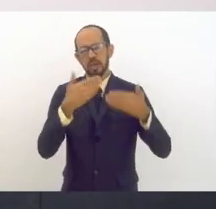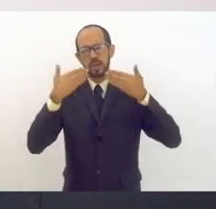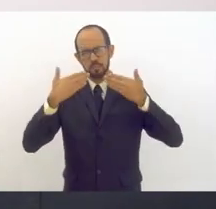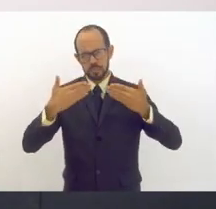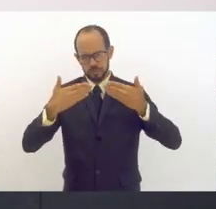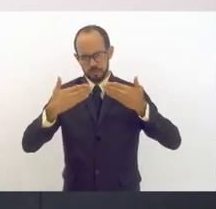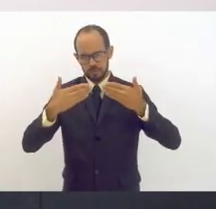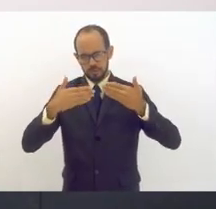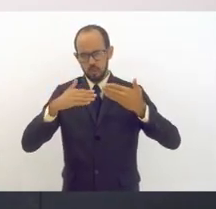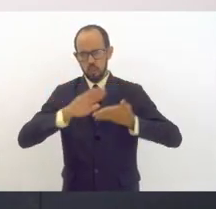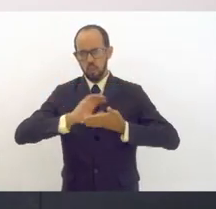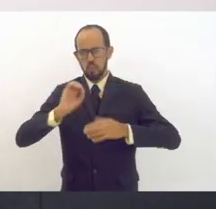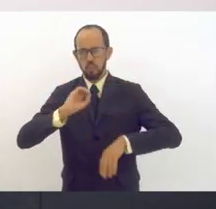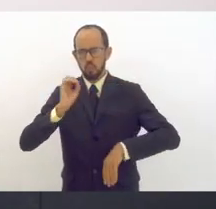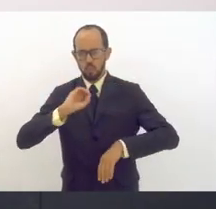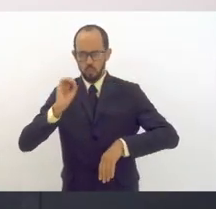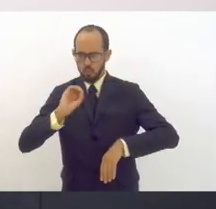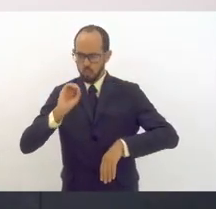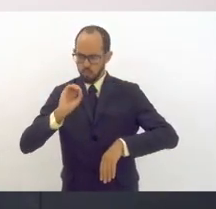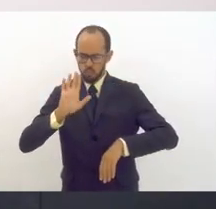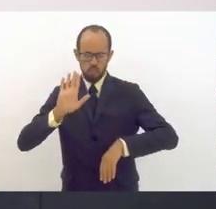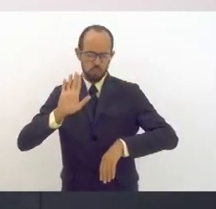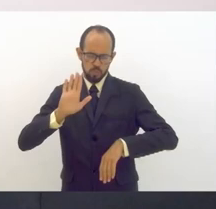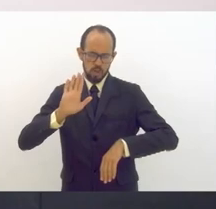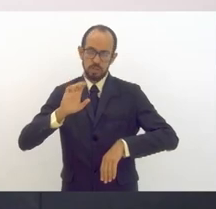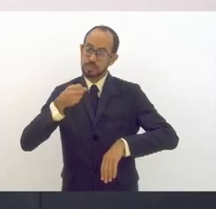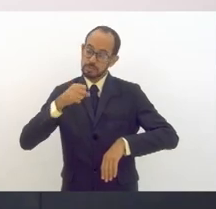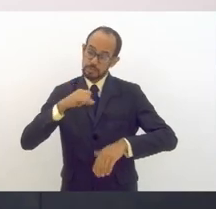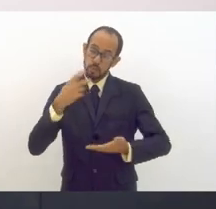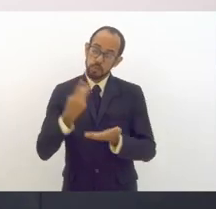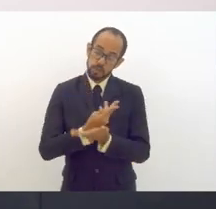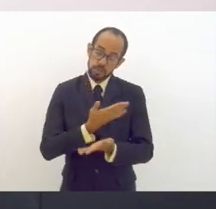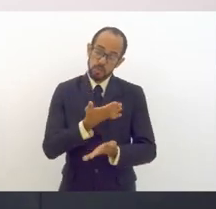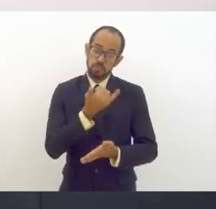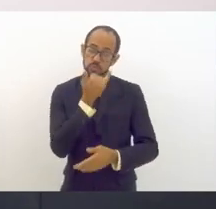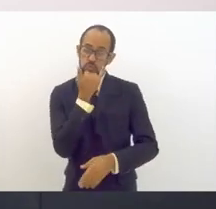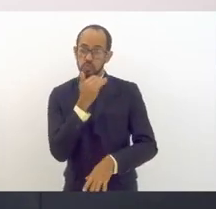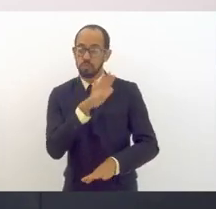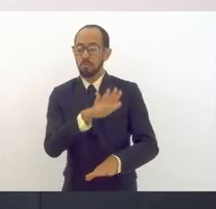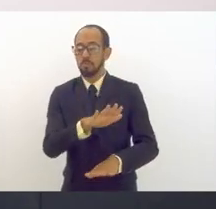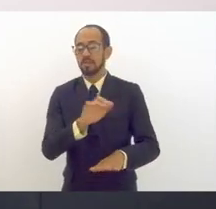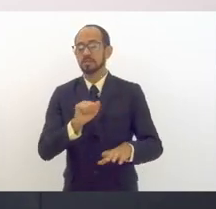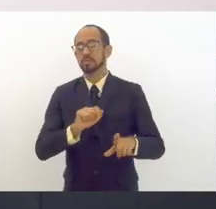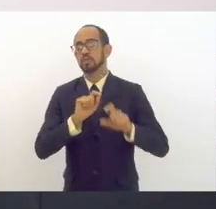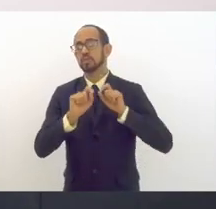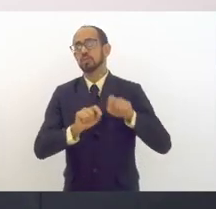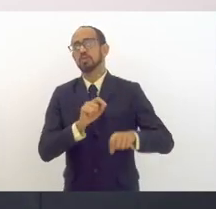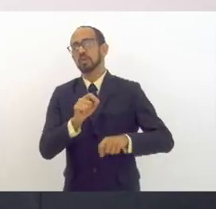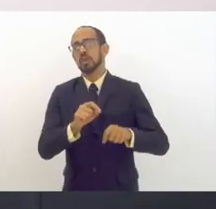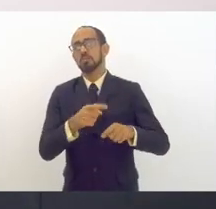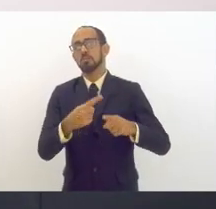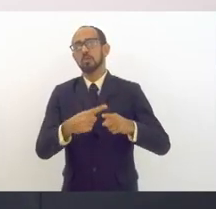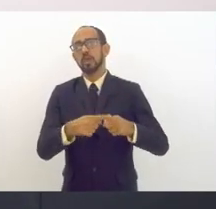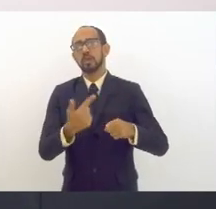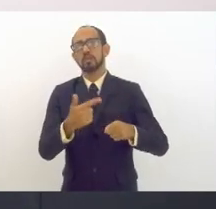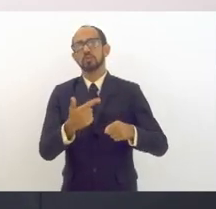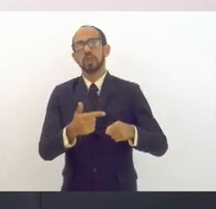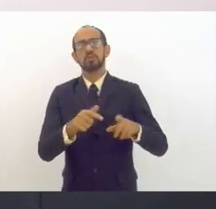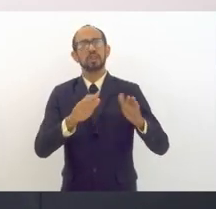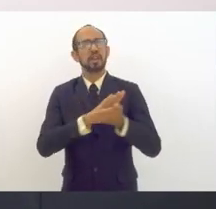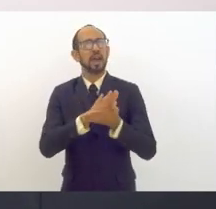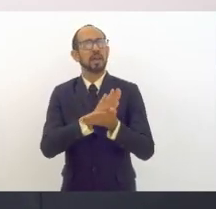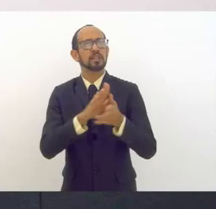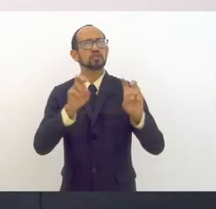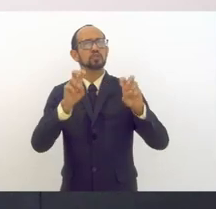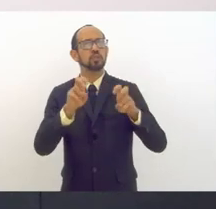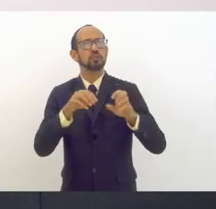que não houve nenhuma observação, se houve antes da minha chegada, eu me escuso, sobre a questão do processo de eleição de diretores nas escolas